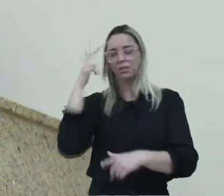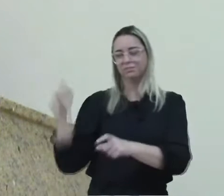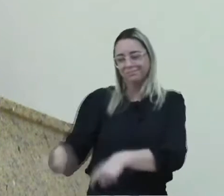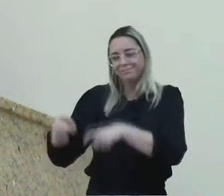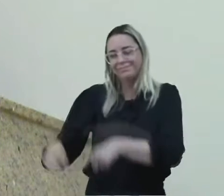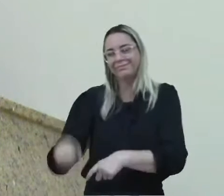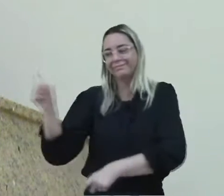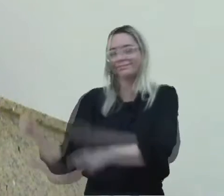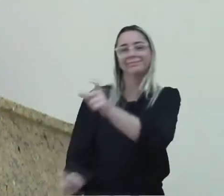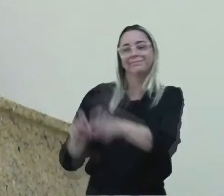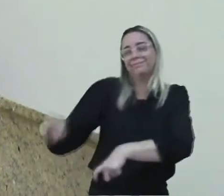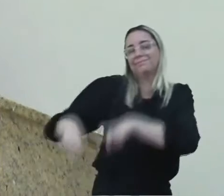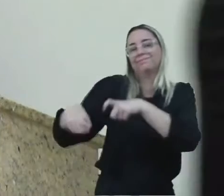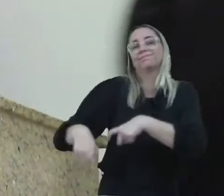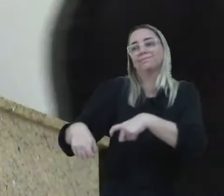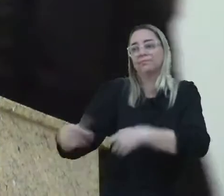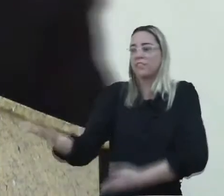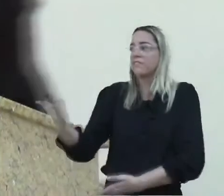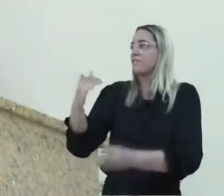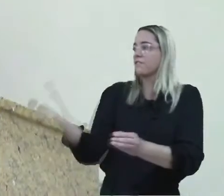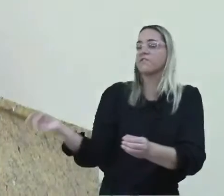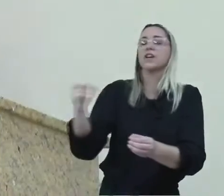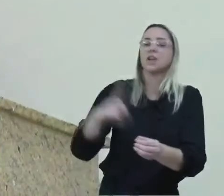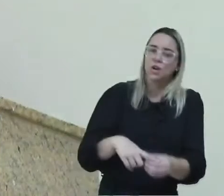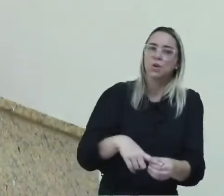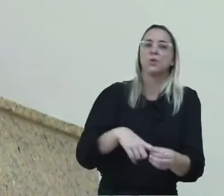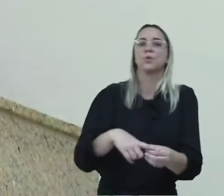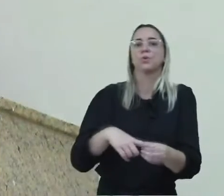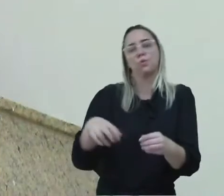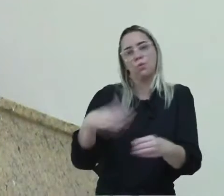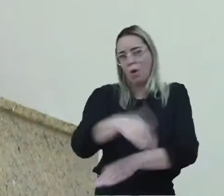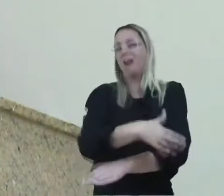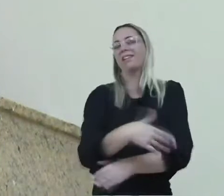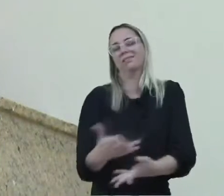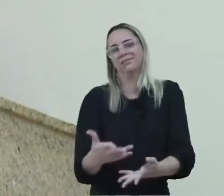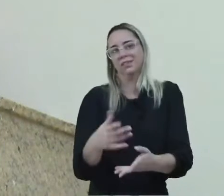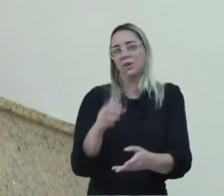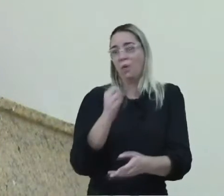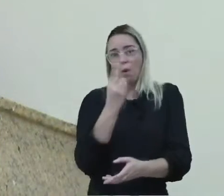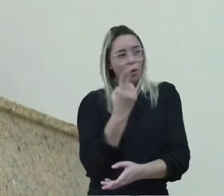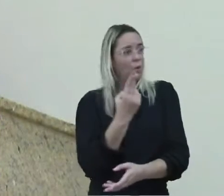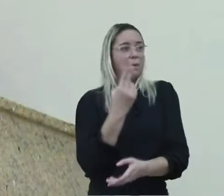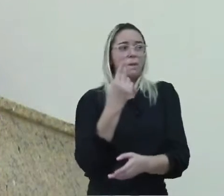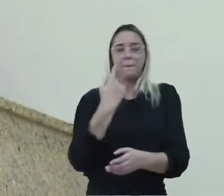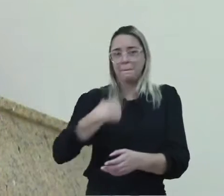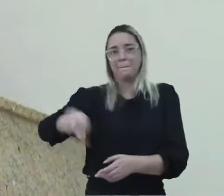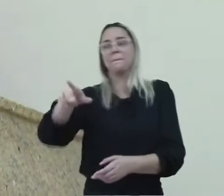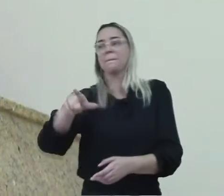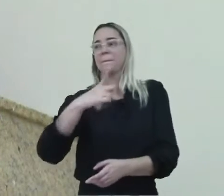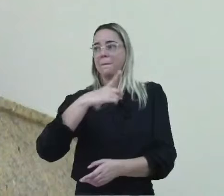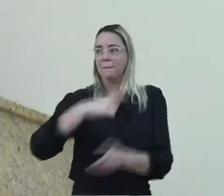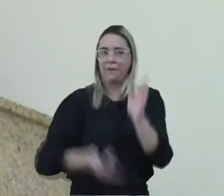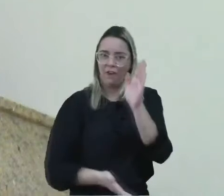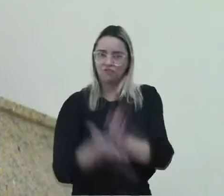daqui para, muitas vezes, para, a maioria das vezes, para Belo Jardim, mas muitas vezes para outros municípios distantes do